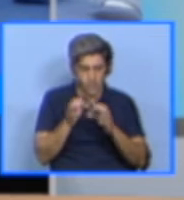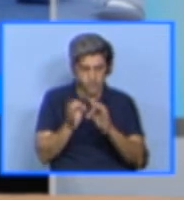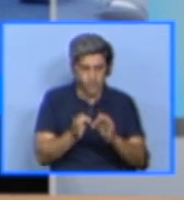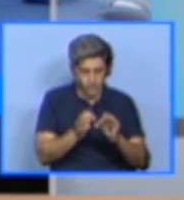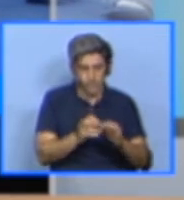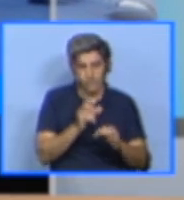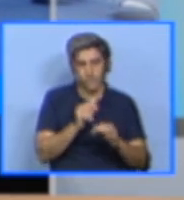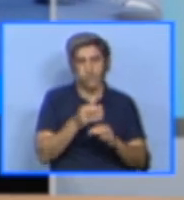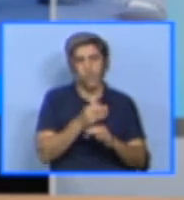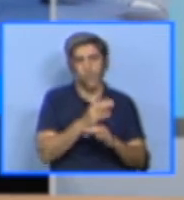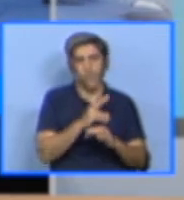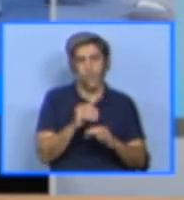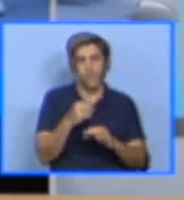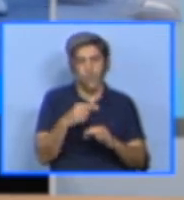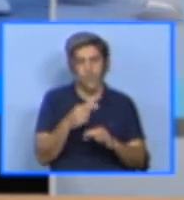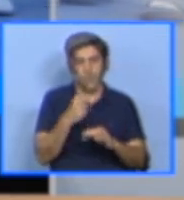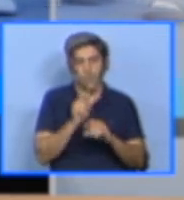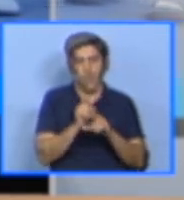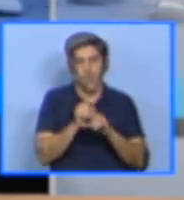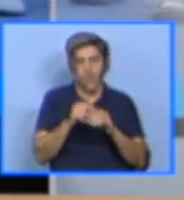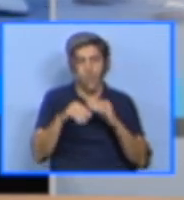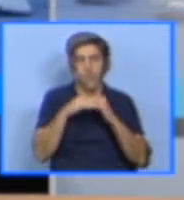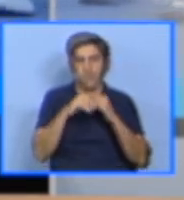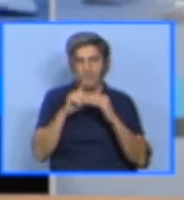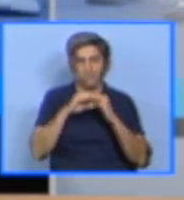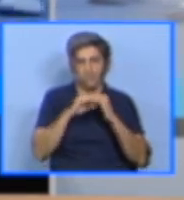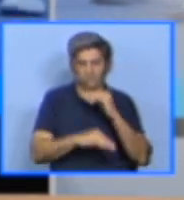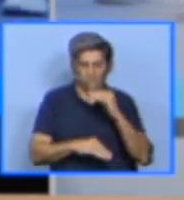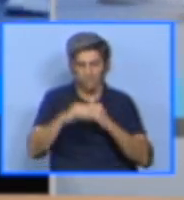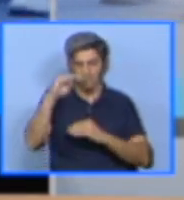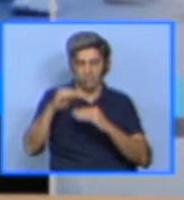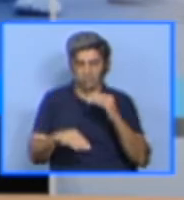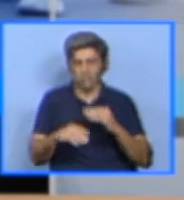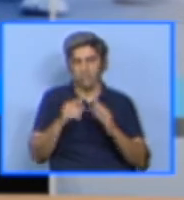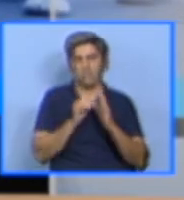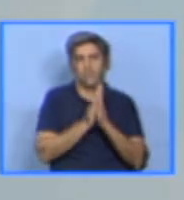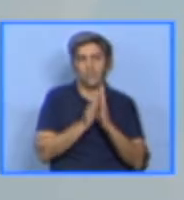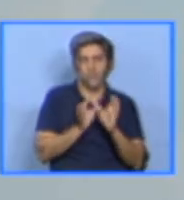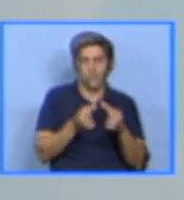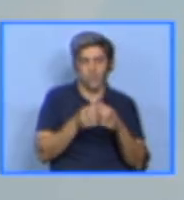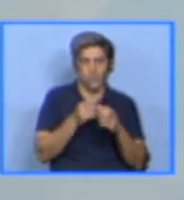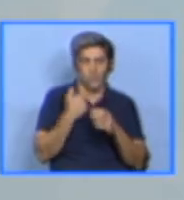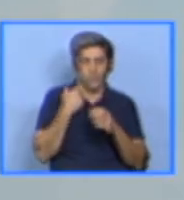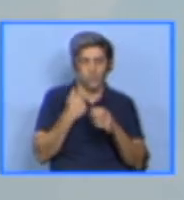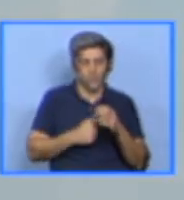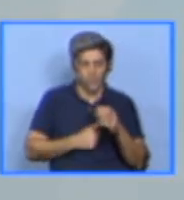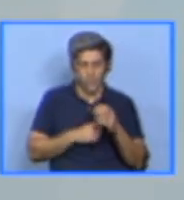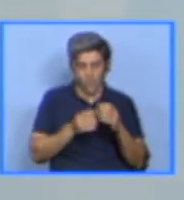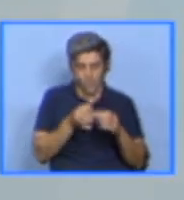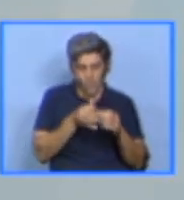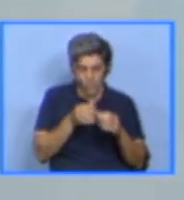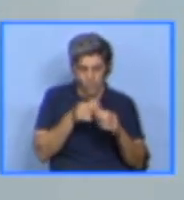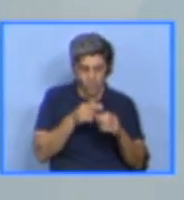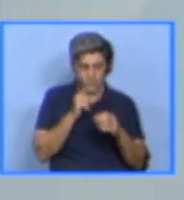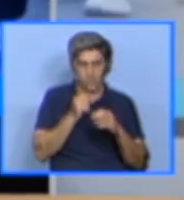é um povo em que há também muitas desigualdades e que, sendo a comunidade católica uma minoria na Rússia,